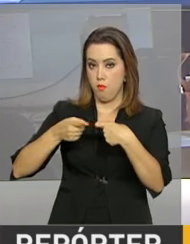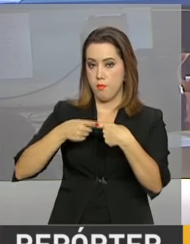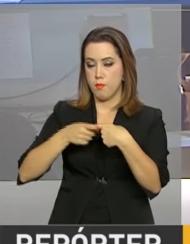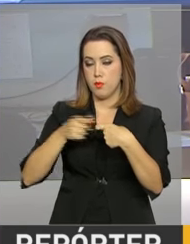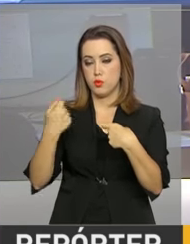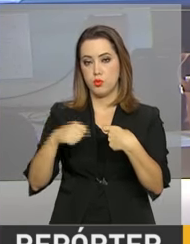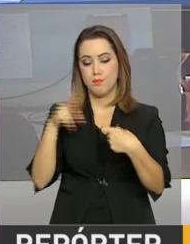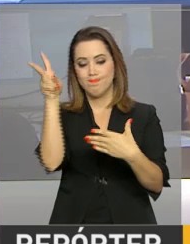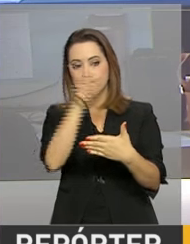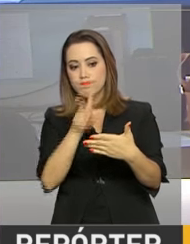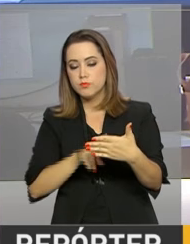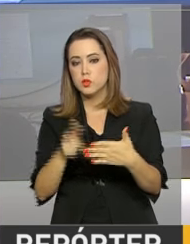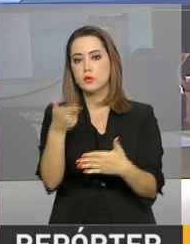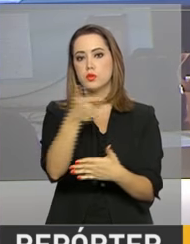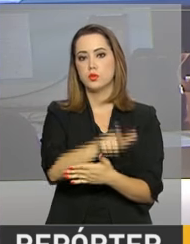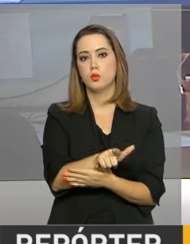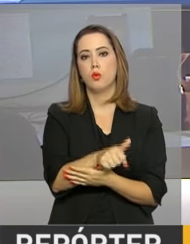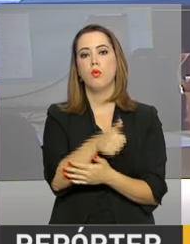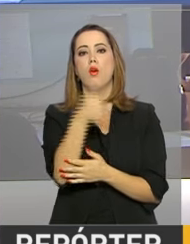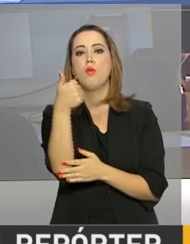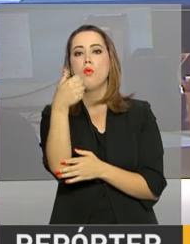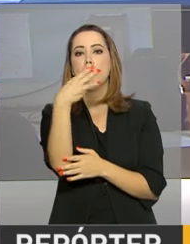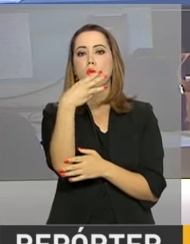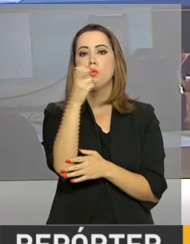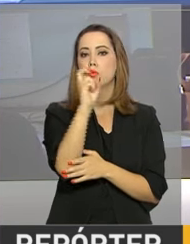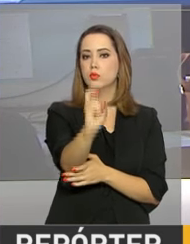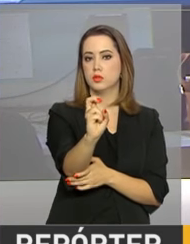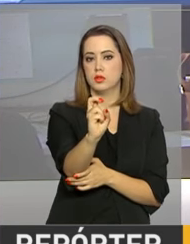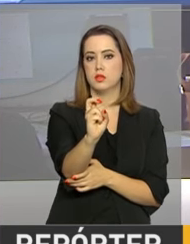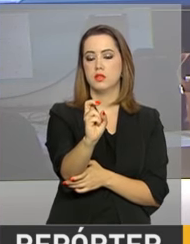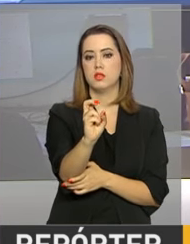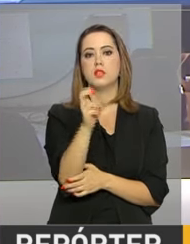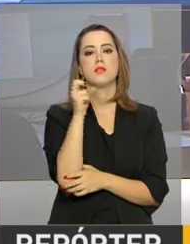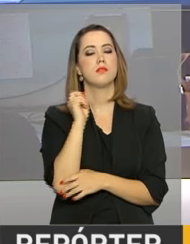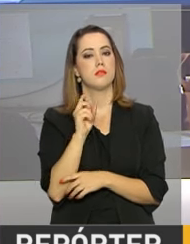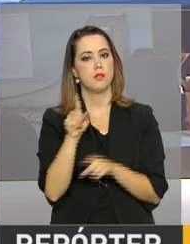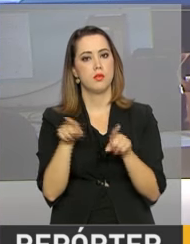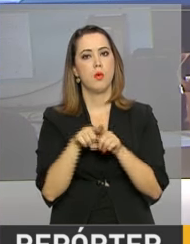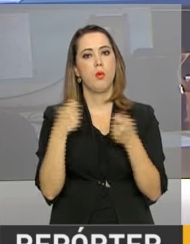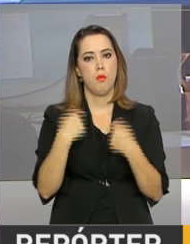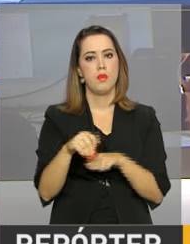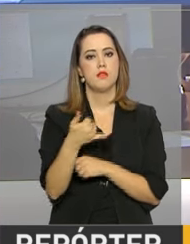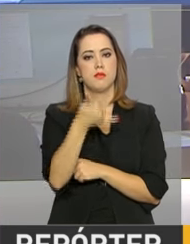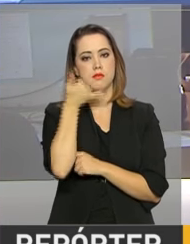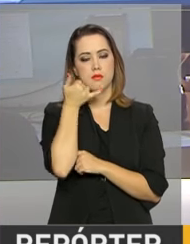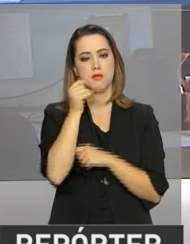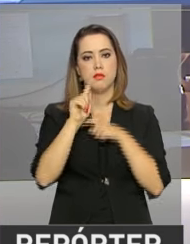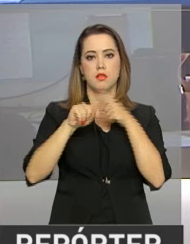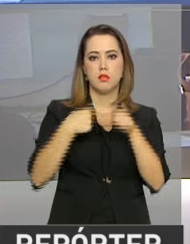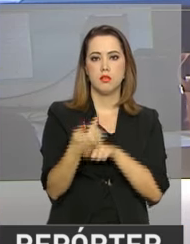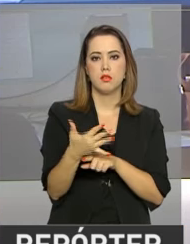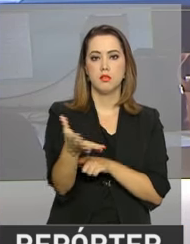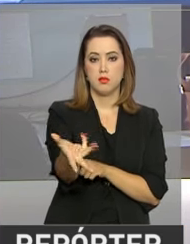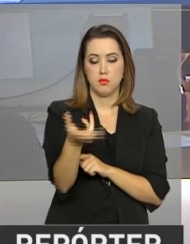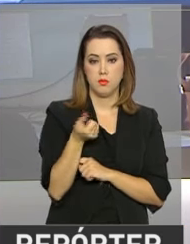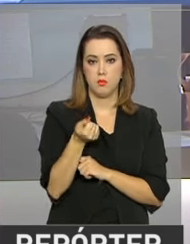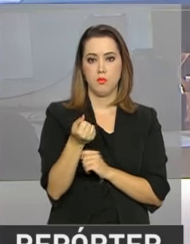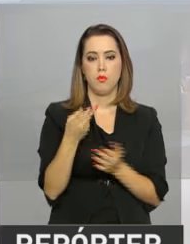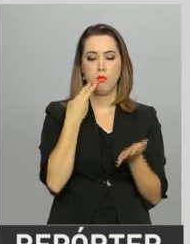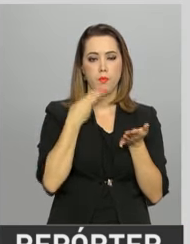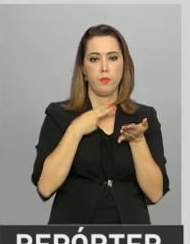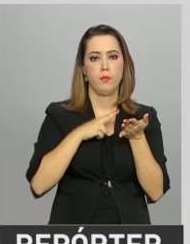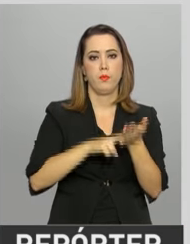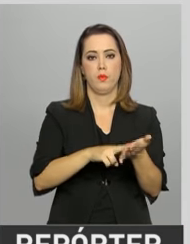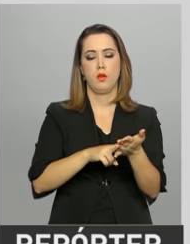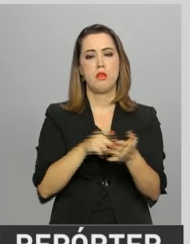agendada pelo telefone 135 num prazo de 5 dias úteis após o recebimento da carta e para